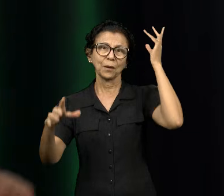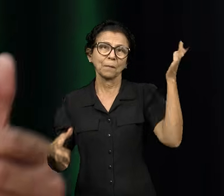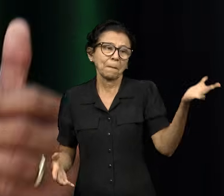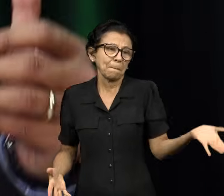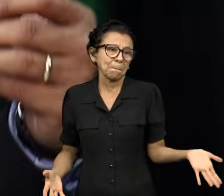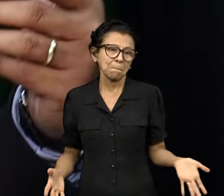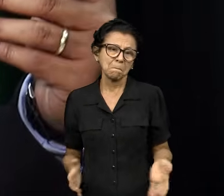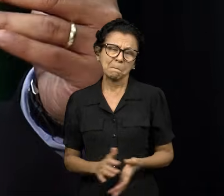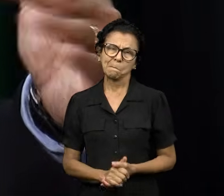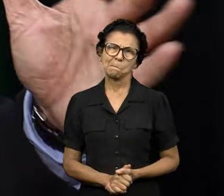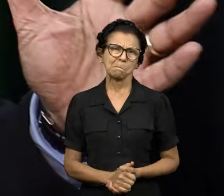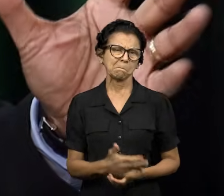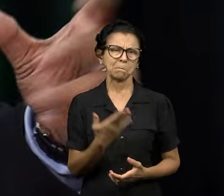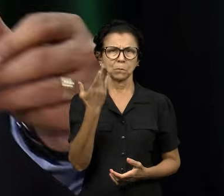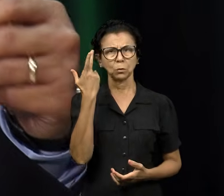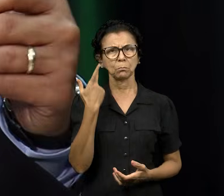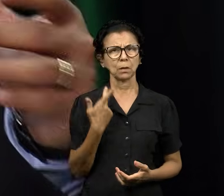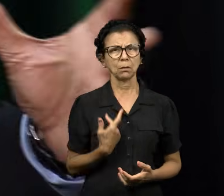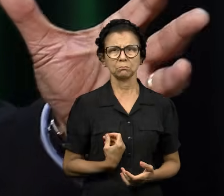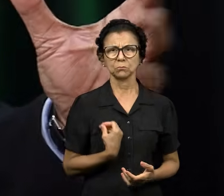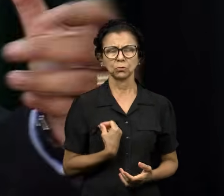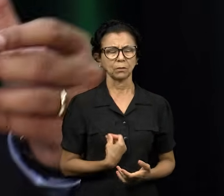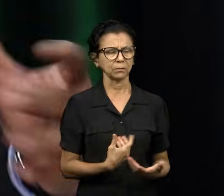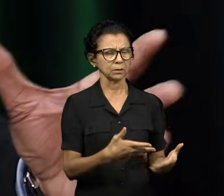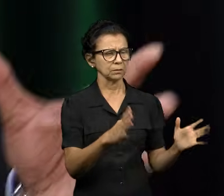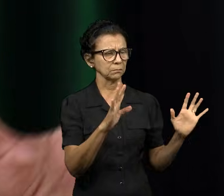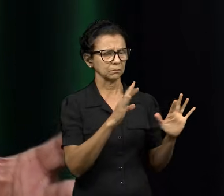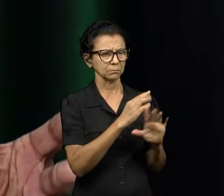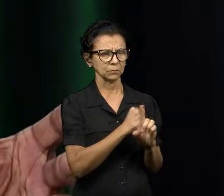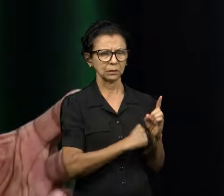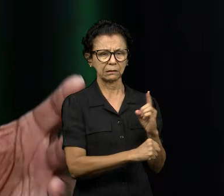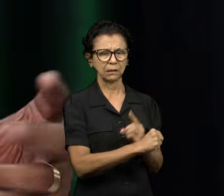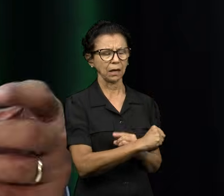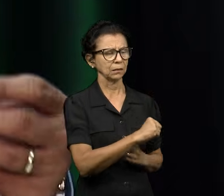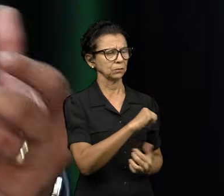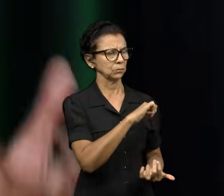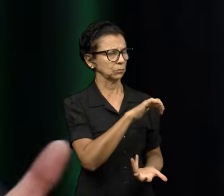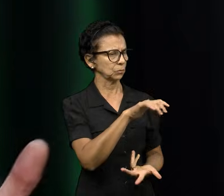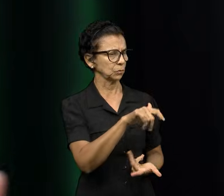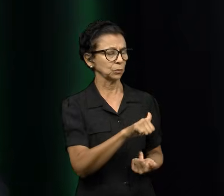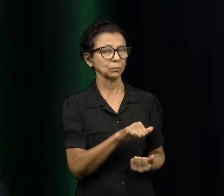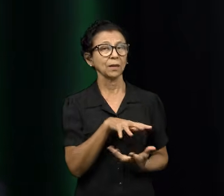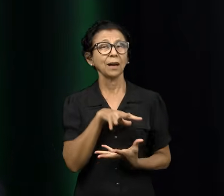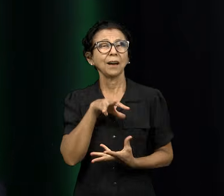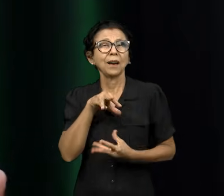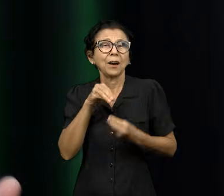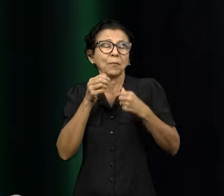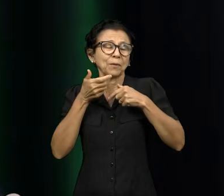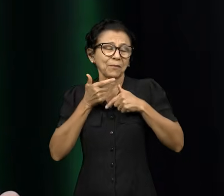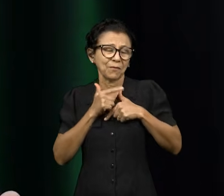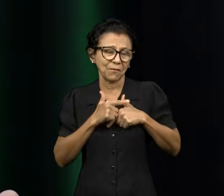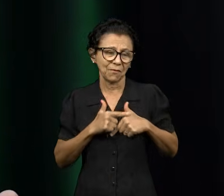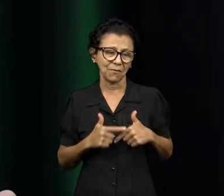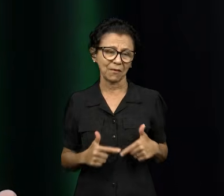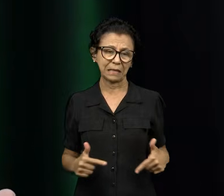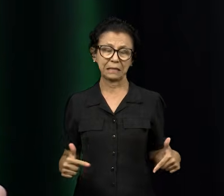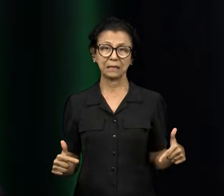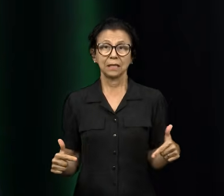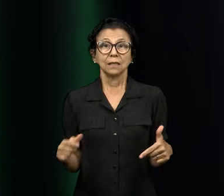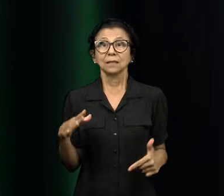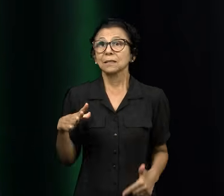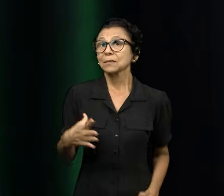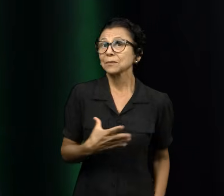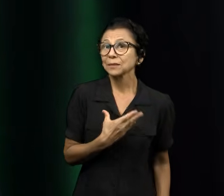pode estar tendo a sua vida secular, normal, sua vida cotidiana, mas a alma está morta, sem salvação.